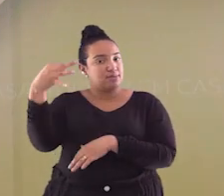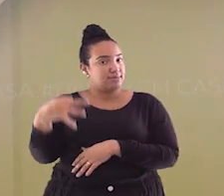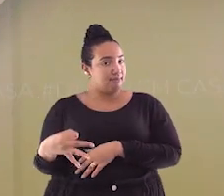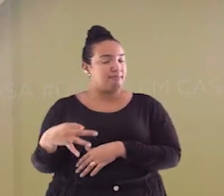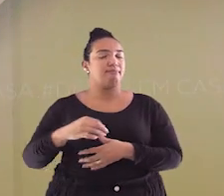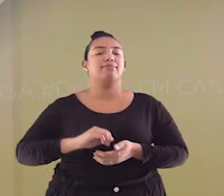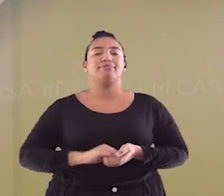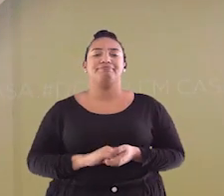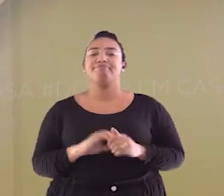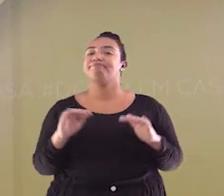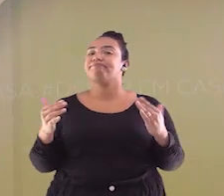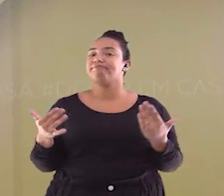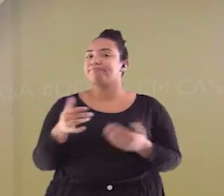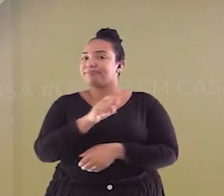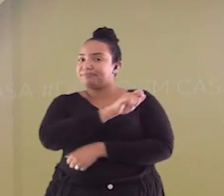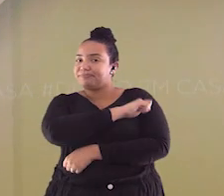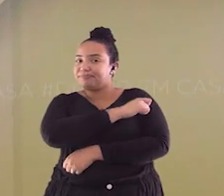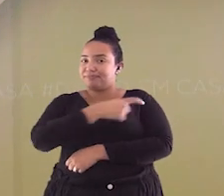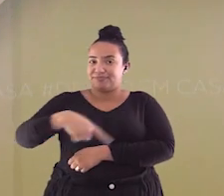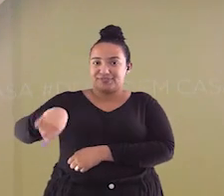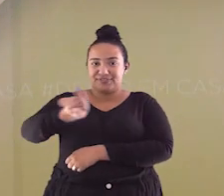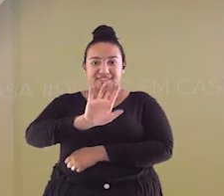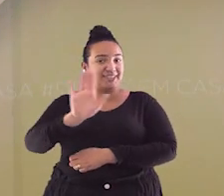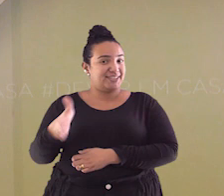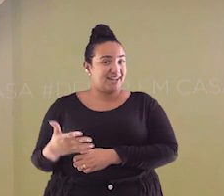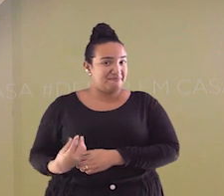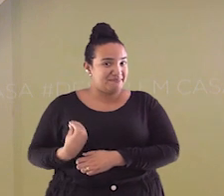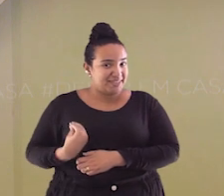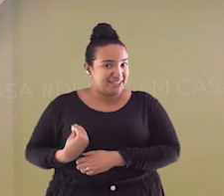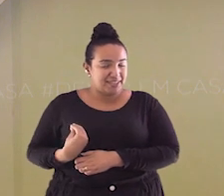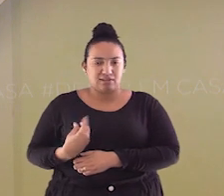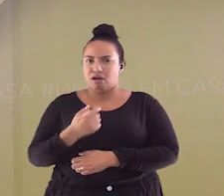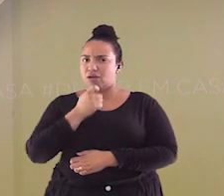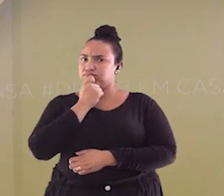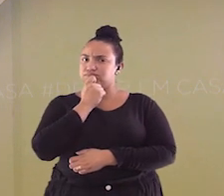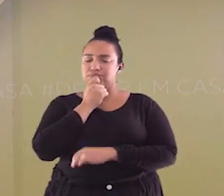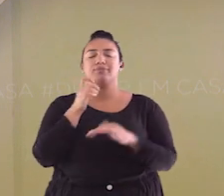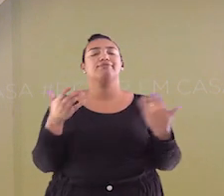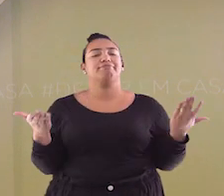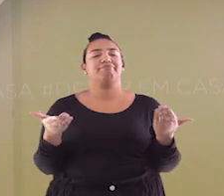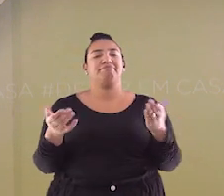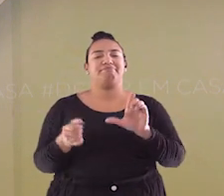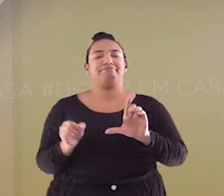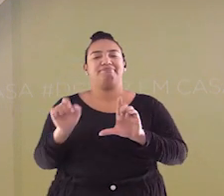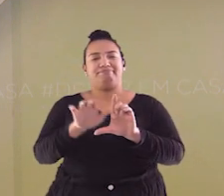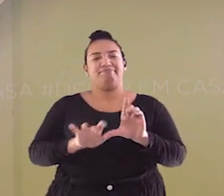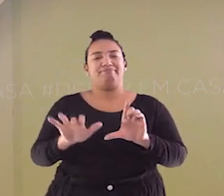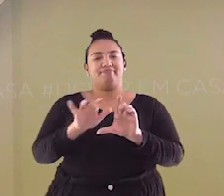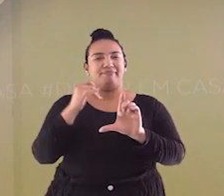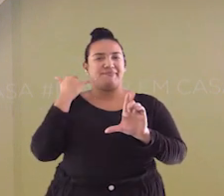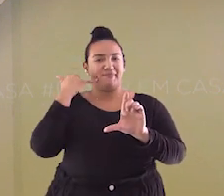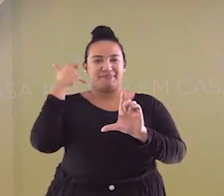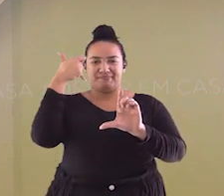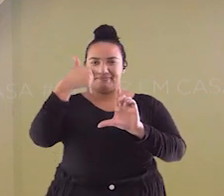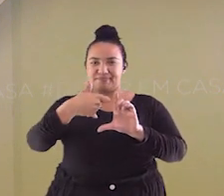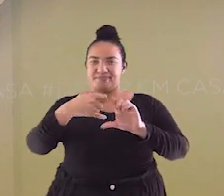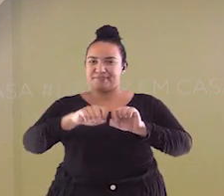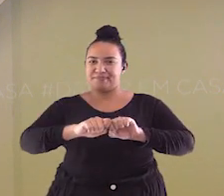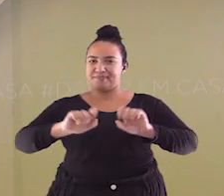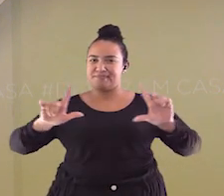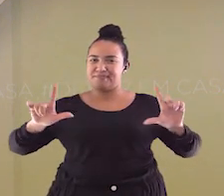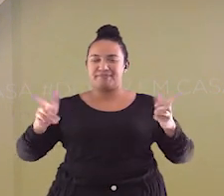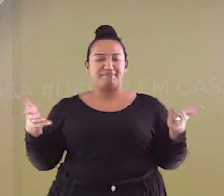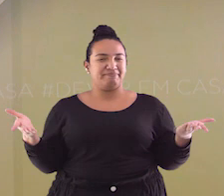E aí, estudante? Já registrou sua presença? Se ainda não, é só apontar a câmera do celular para o QR Code